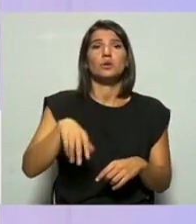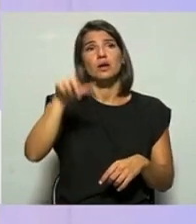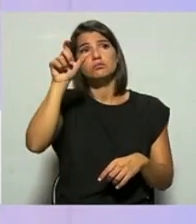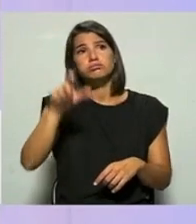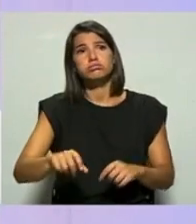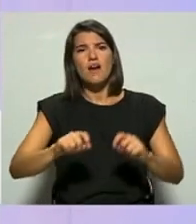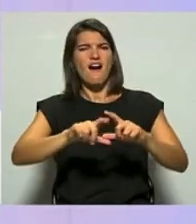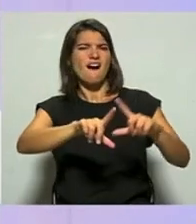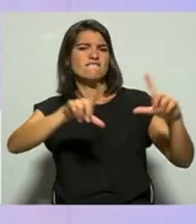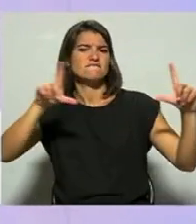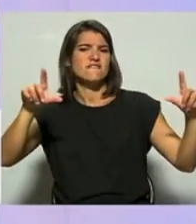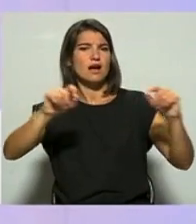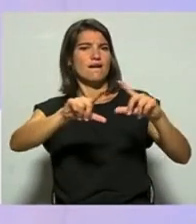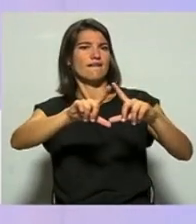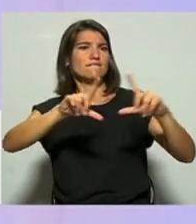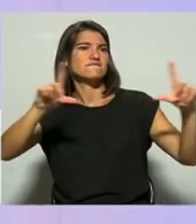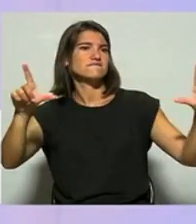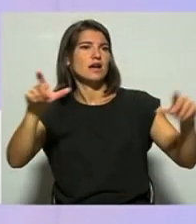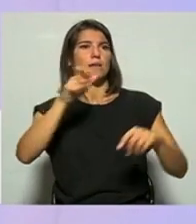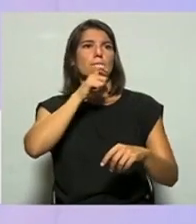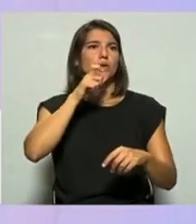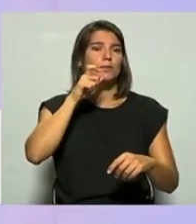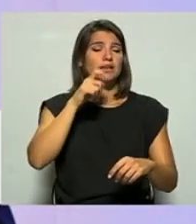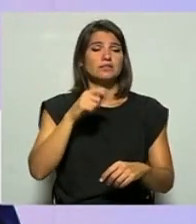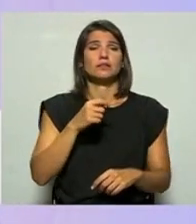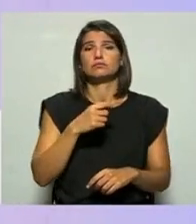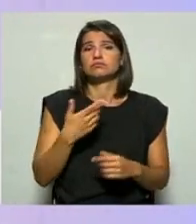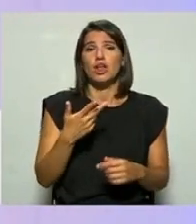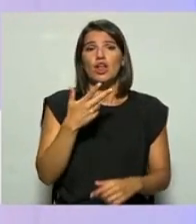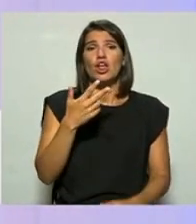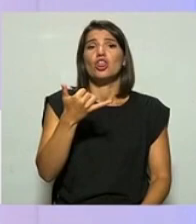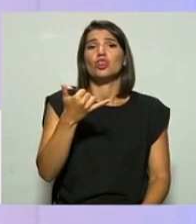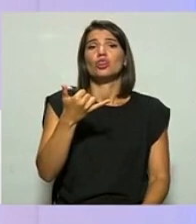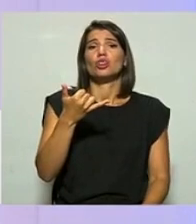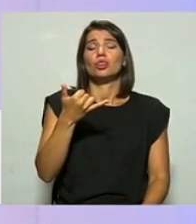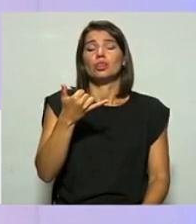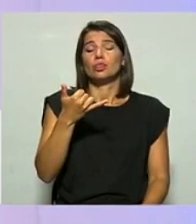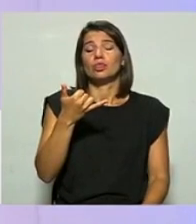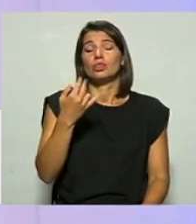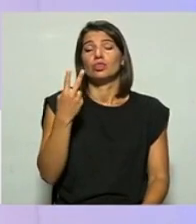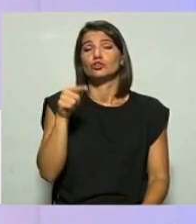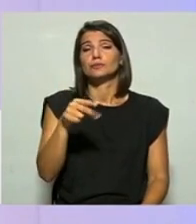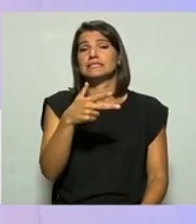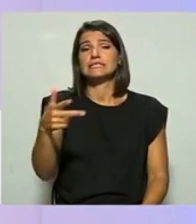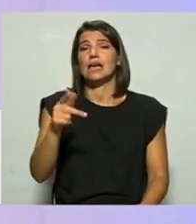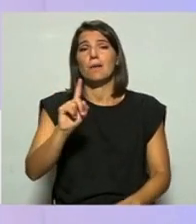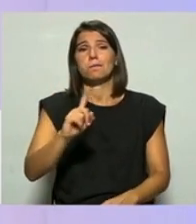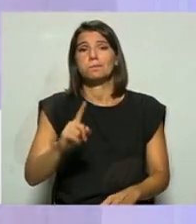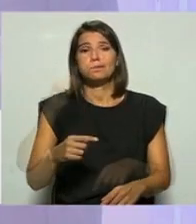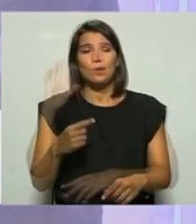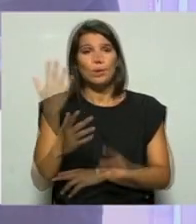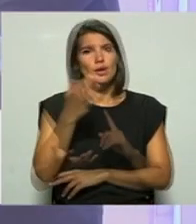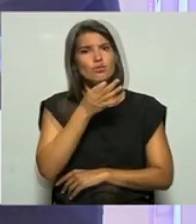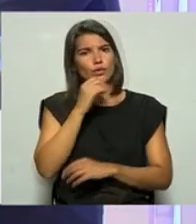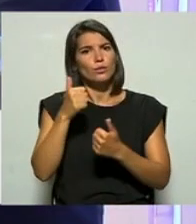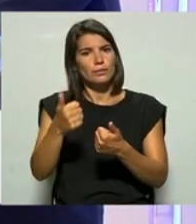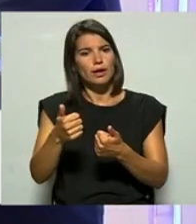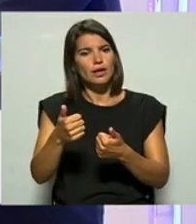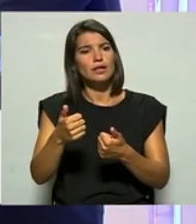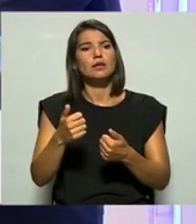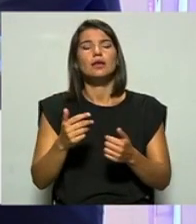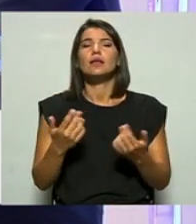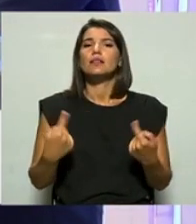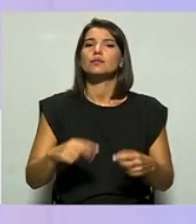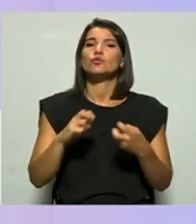ao cão Outdoor gigantescos e com promessas que eu acho que em 2007 serão concretizados e nós temos que ter opções Isso e as cores são as opções